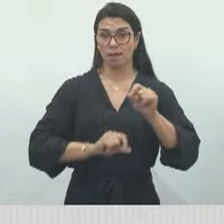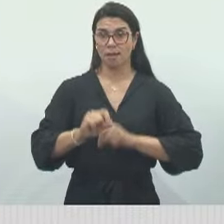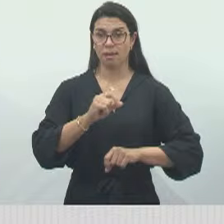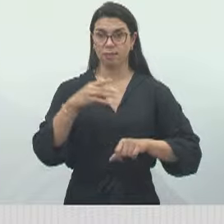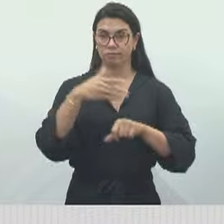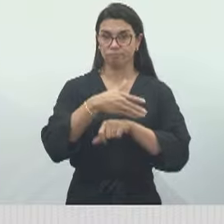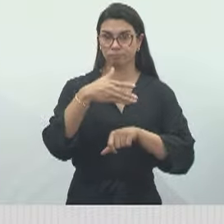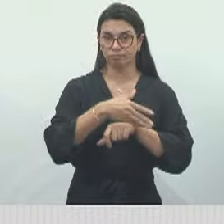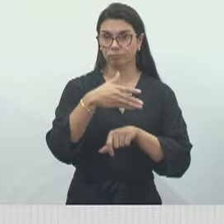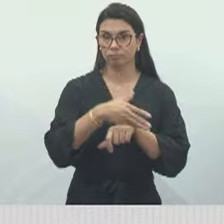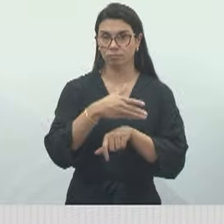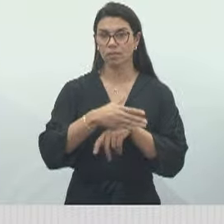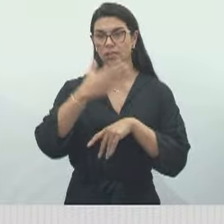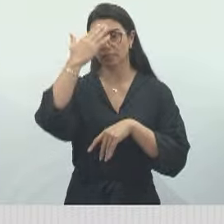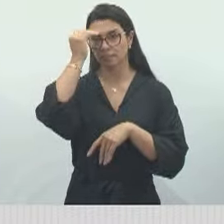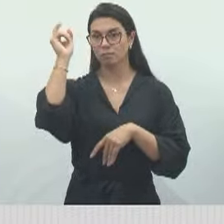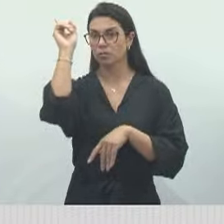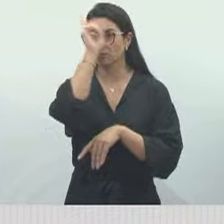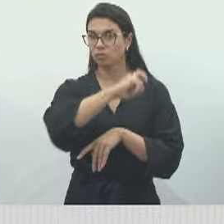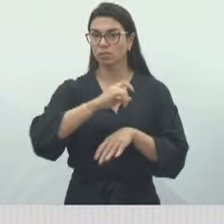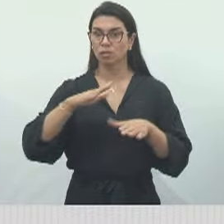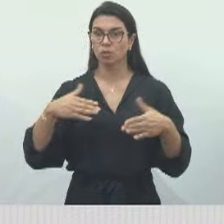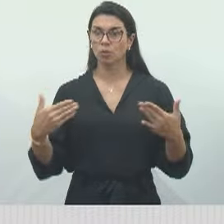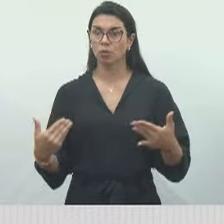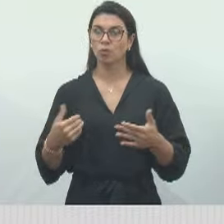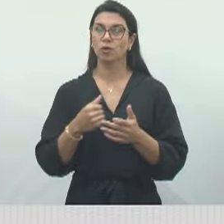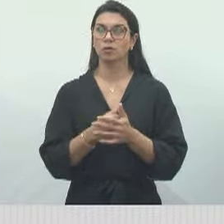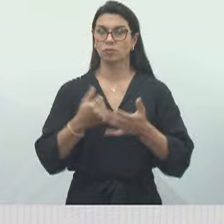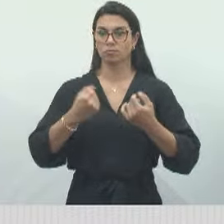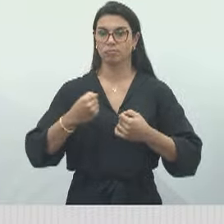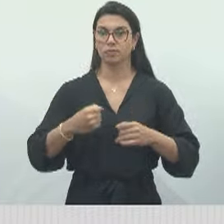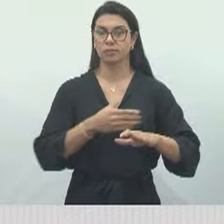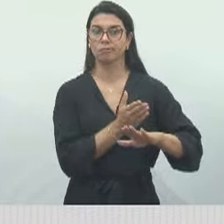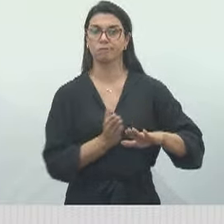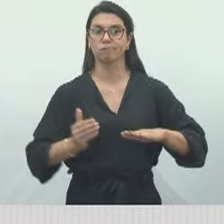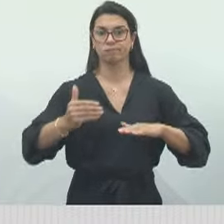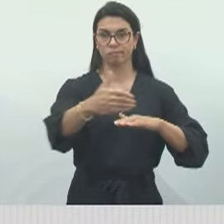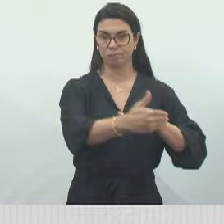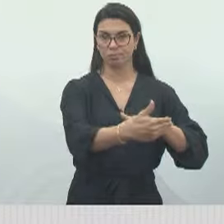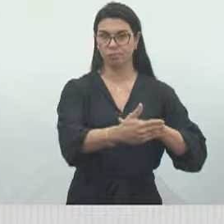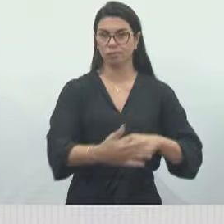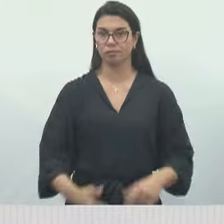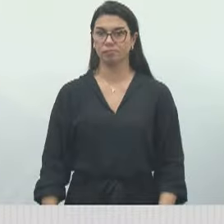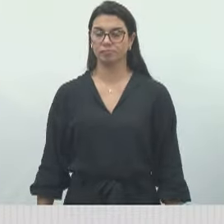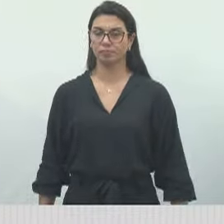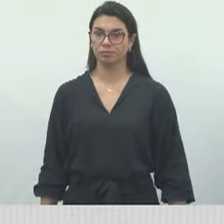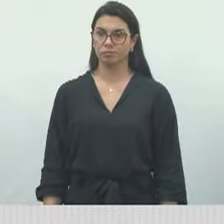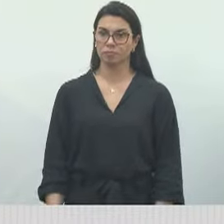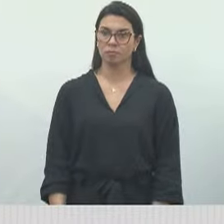a dificuldade que é quando um carro vai entrar naquele local. Tá bom?